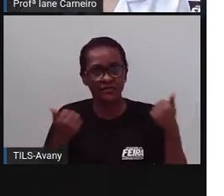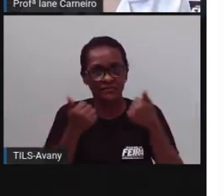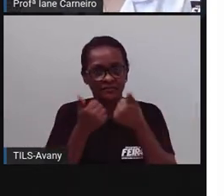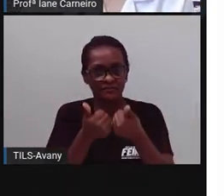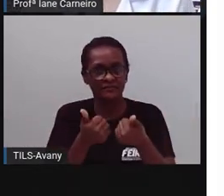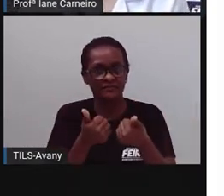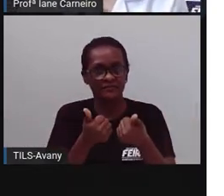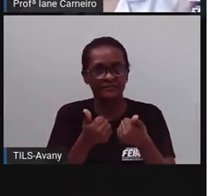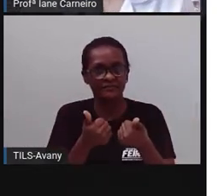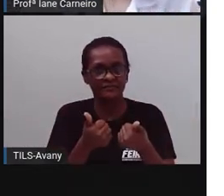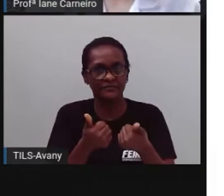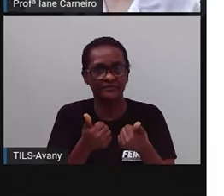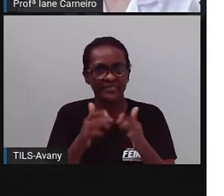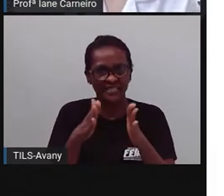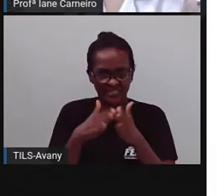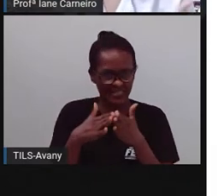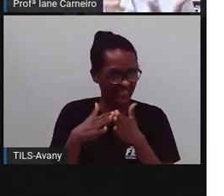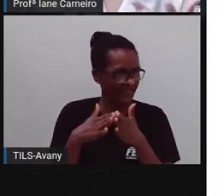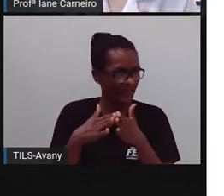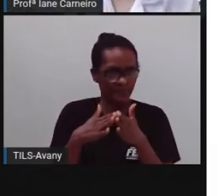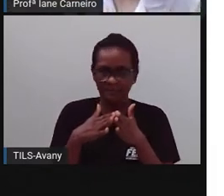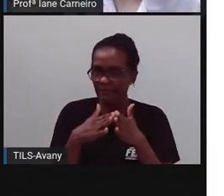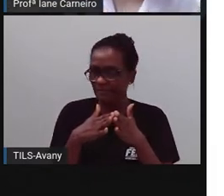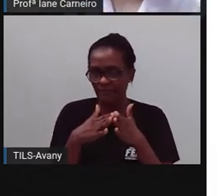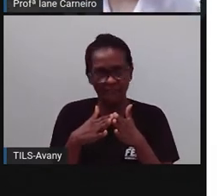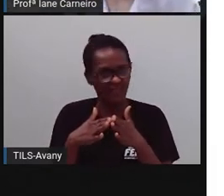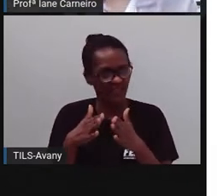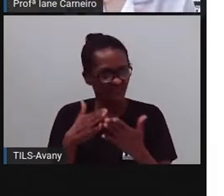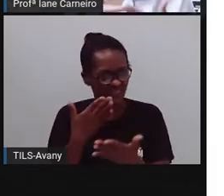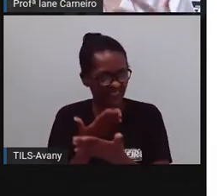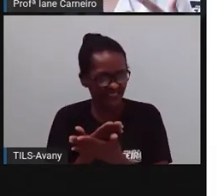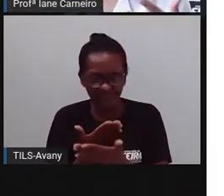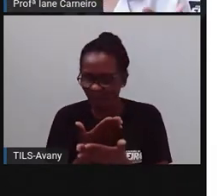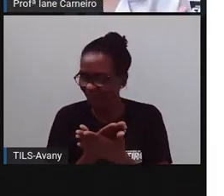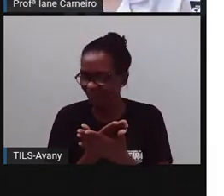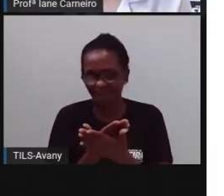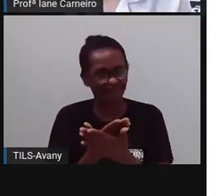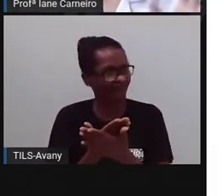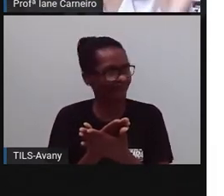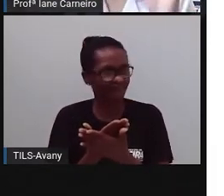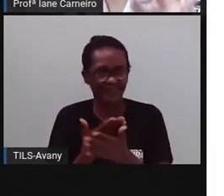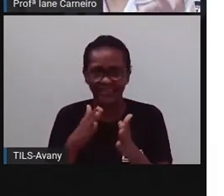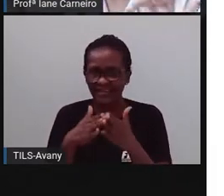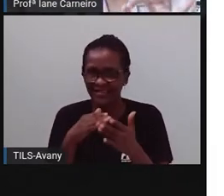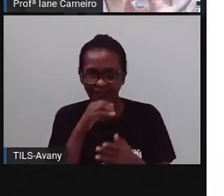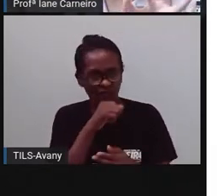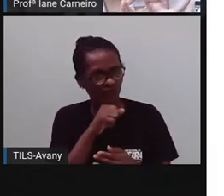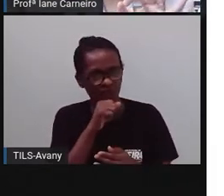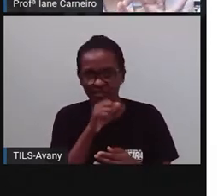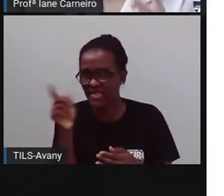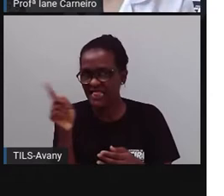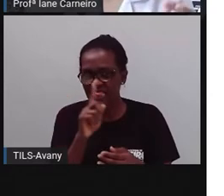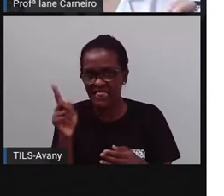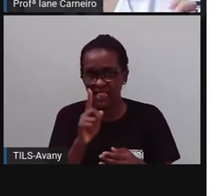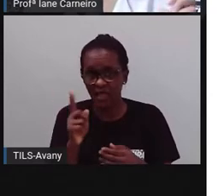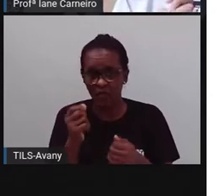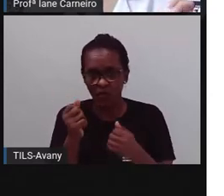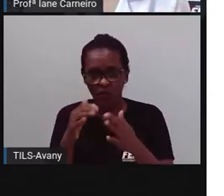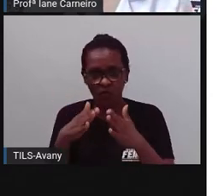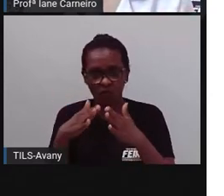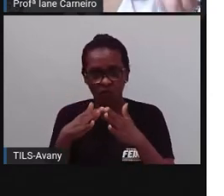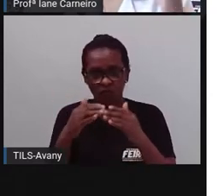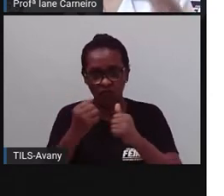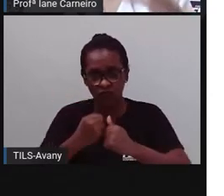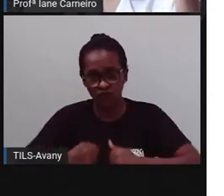Maria Eduarda Então não vai ser na casa não vai ser na escola né mas vai ser na casa da vovó vai ser nesse ambiente aqui